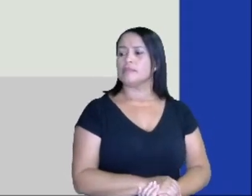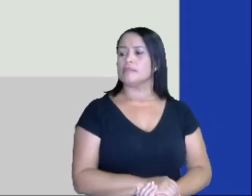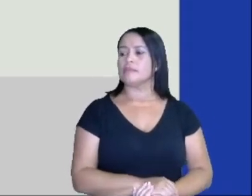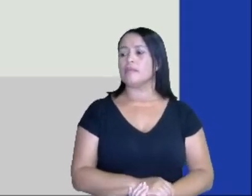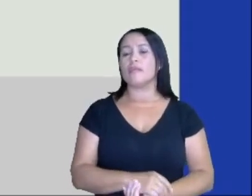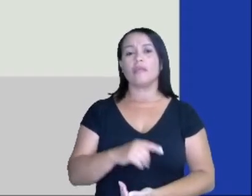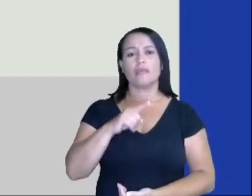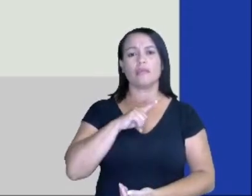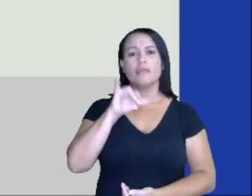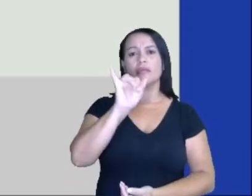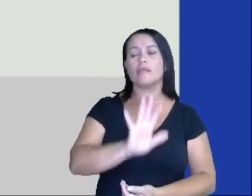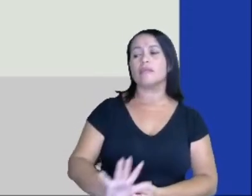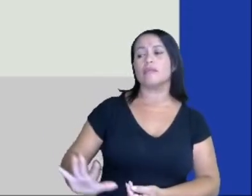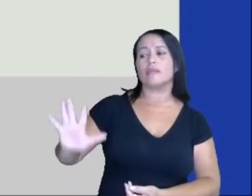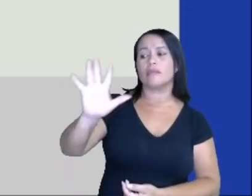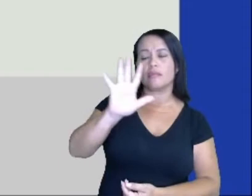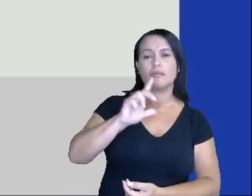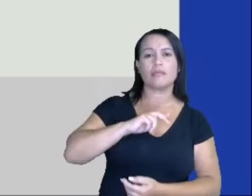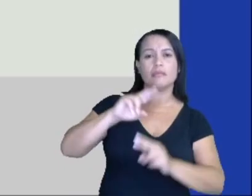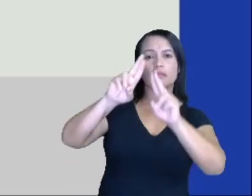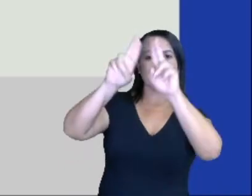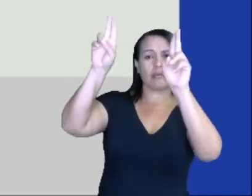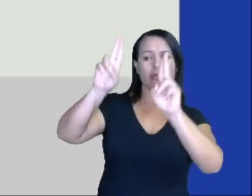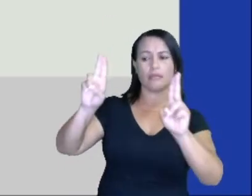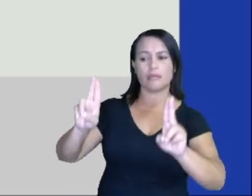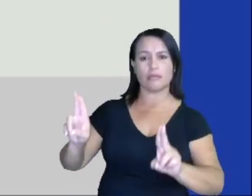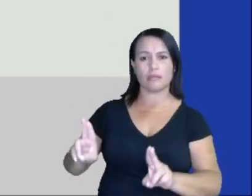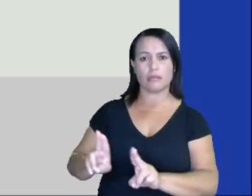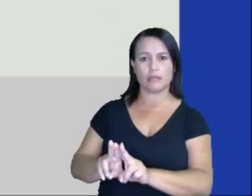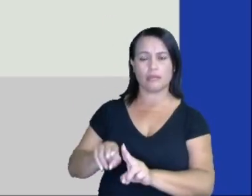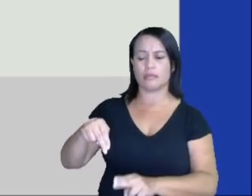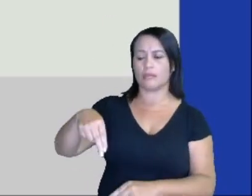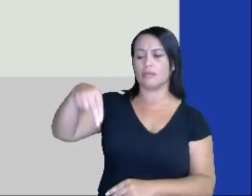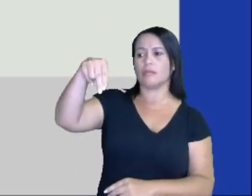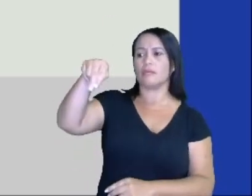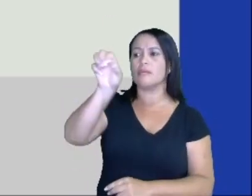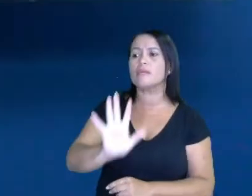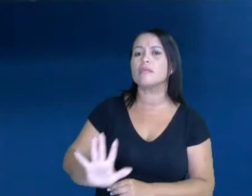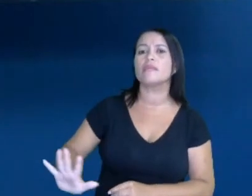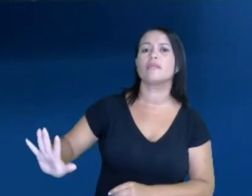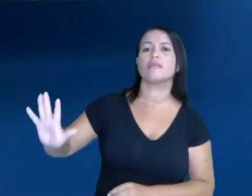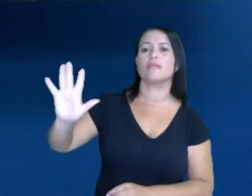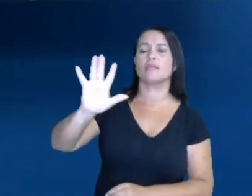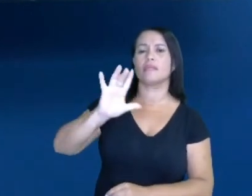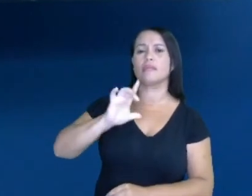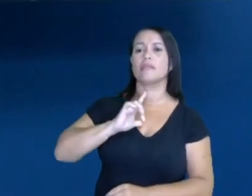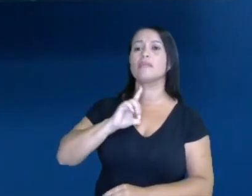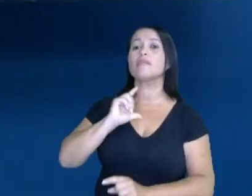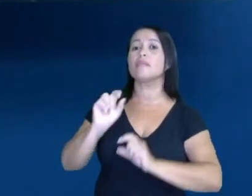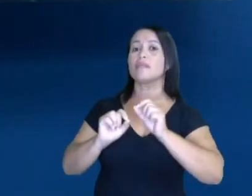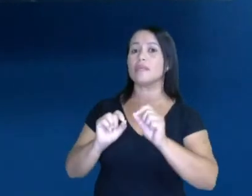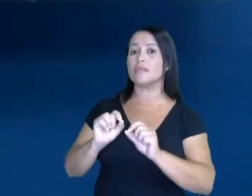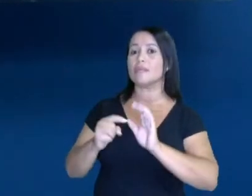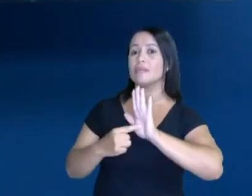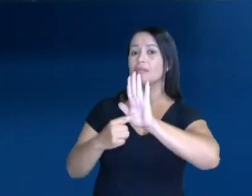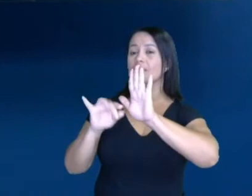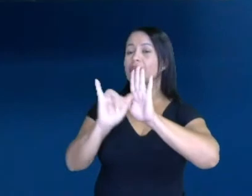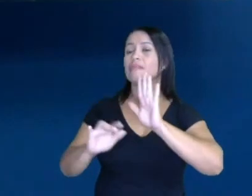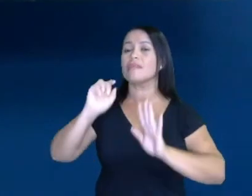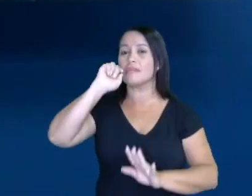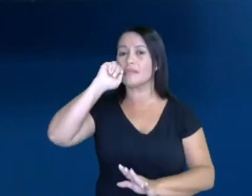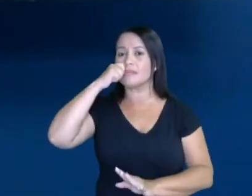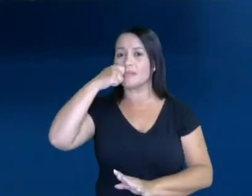Aqui tem uma imagem, tem um mapa, né, da região Nordeste e tem aqui a imagem do pão francês. Aí tem aqui dizendo,